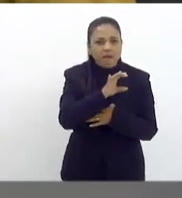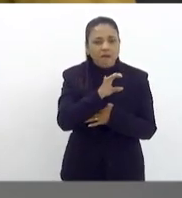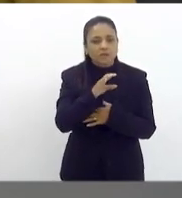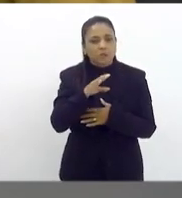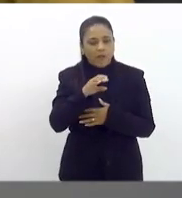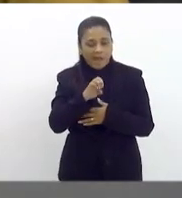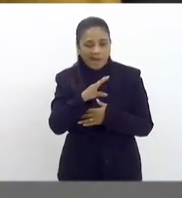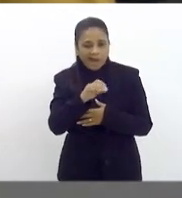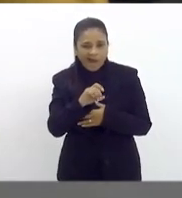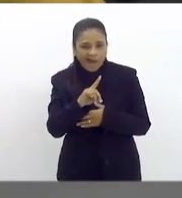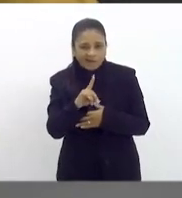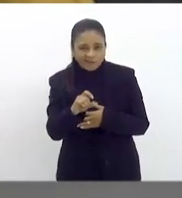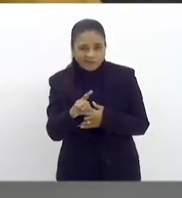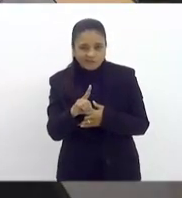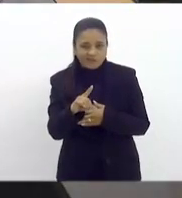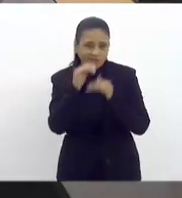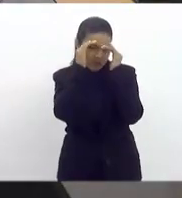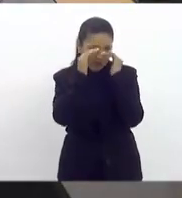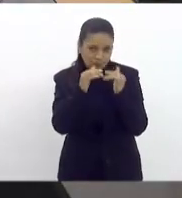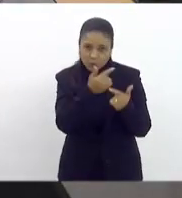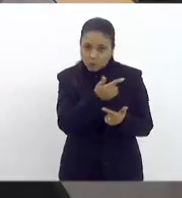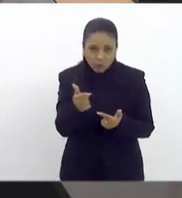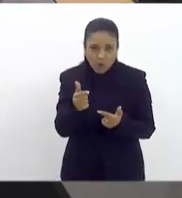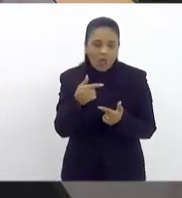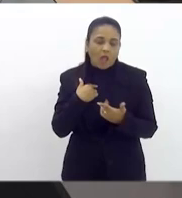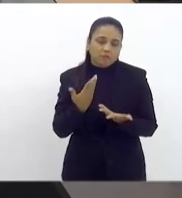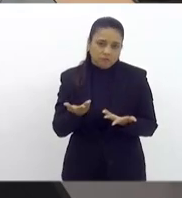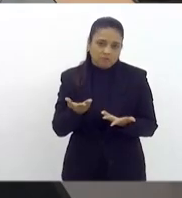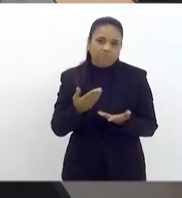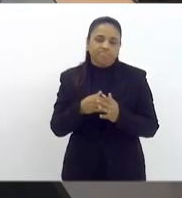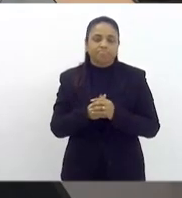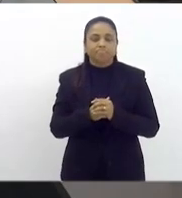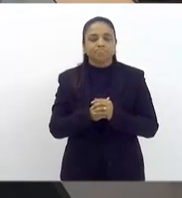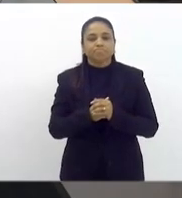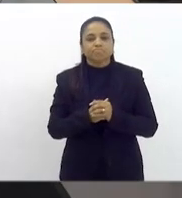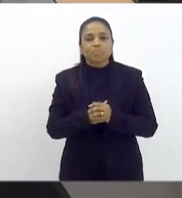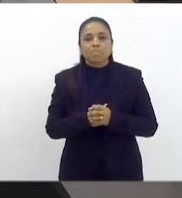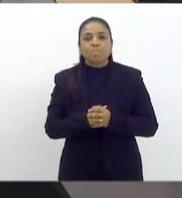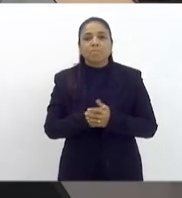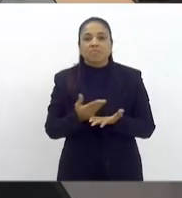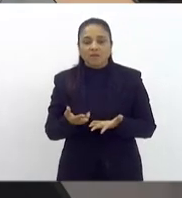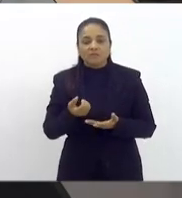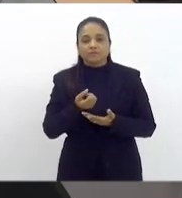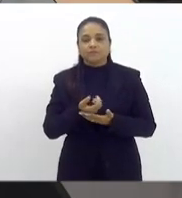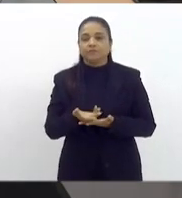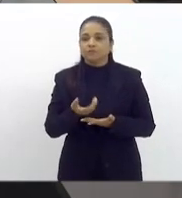ECAD. Viu, deputado? Essa observação é que se fazia. Doutor, eu...